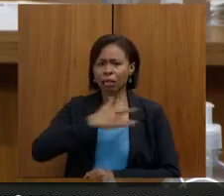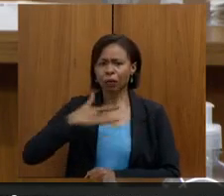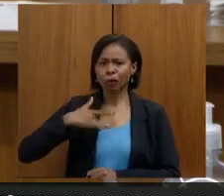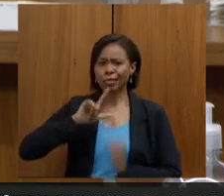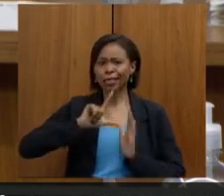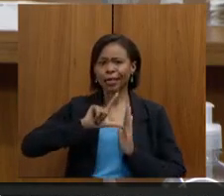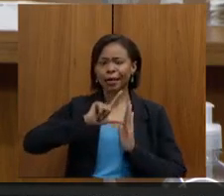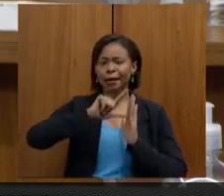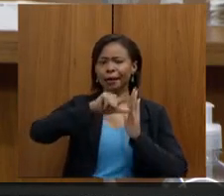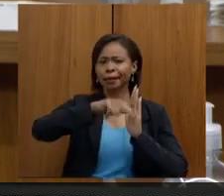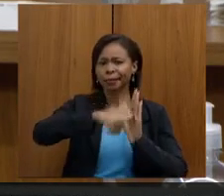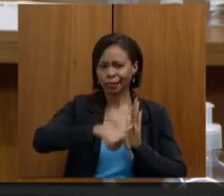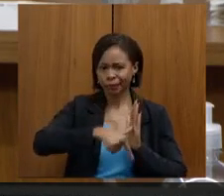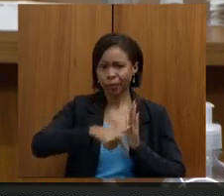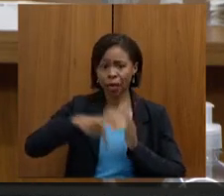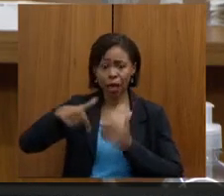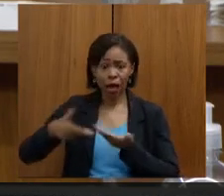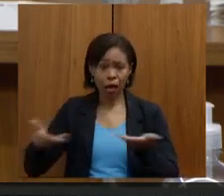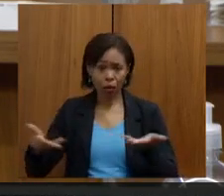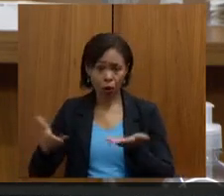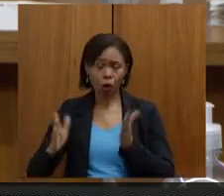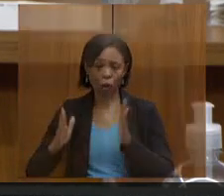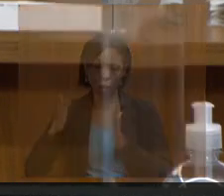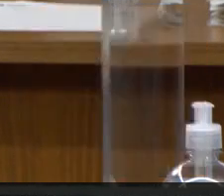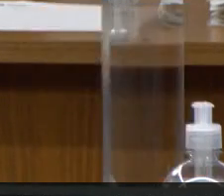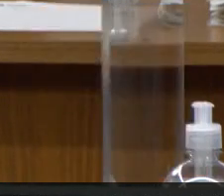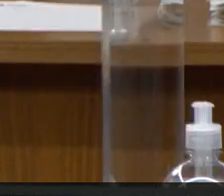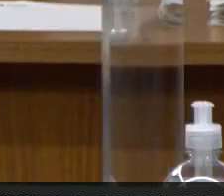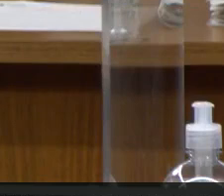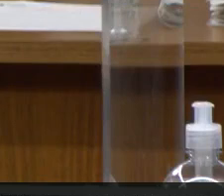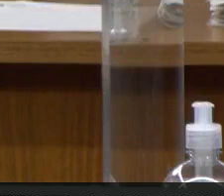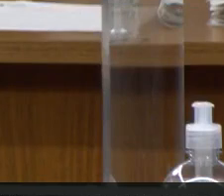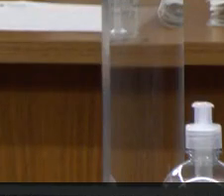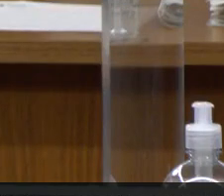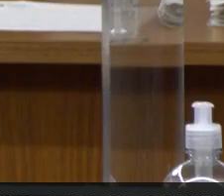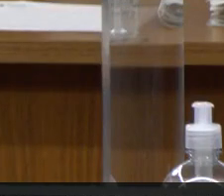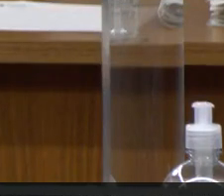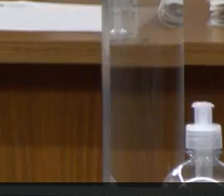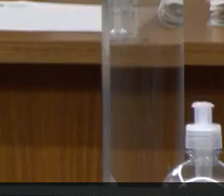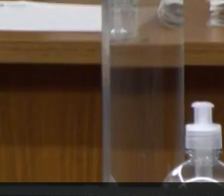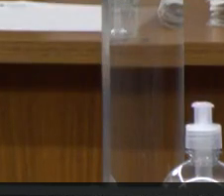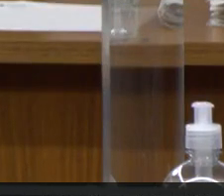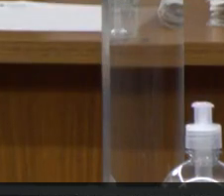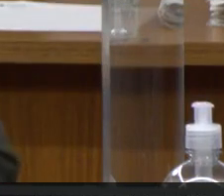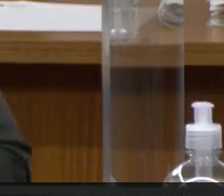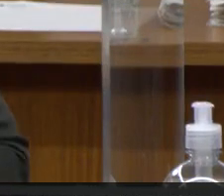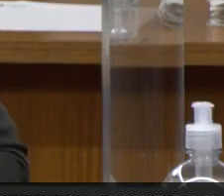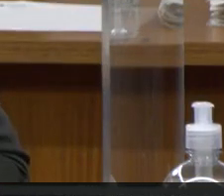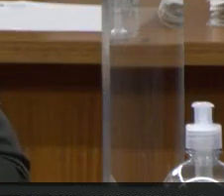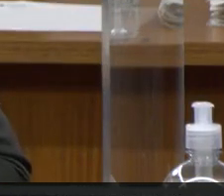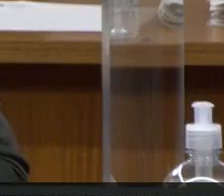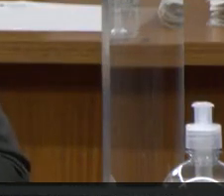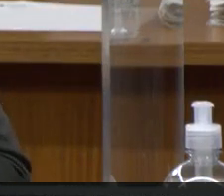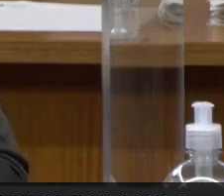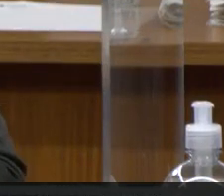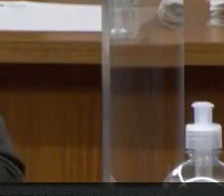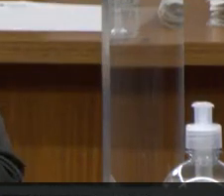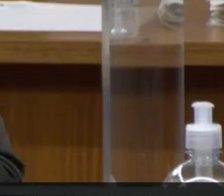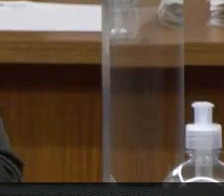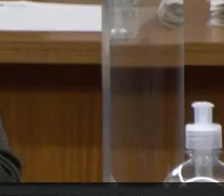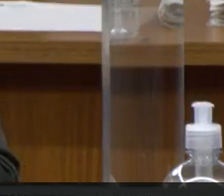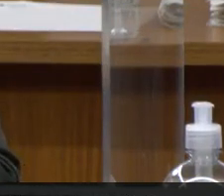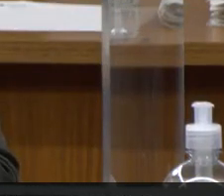isso ao longo desse governo com toda a dificuldade Econômica Por que passa o governo do estado